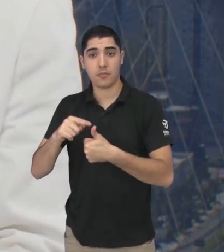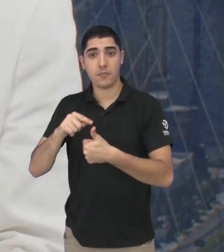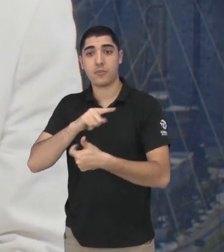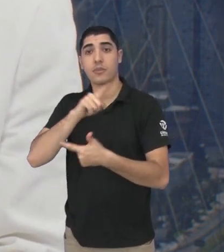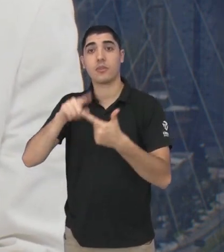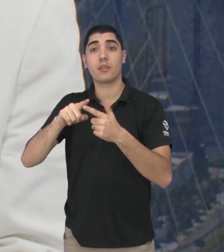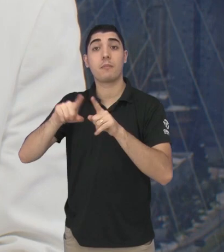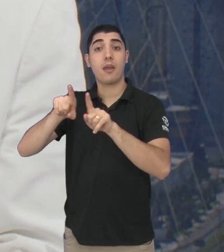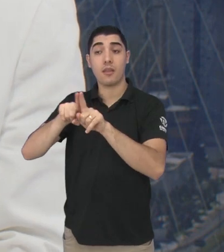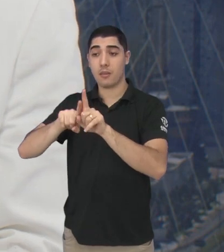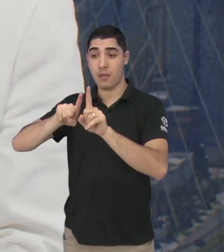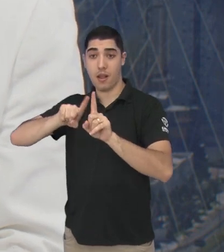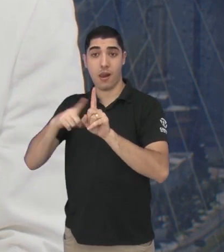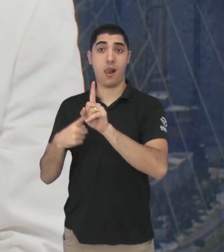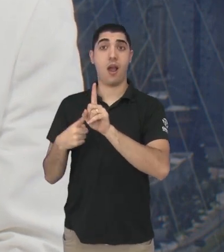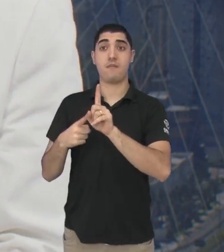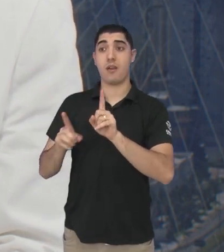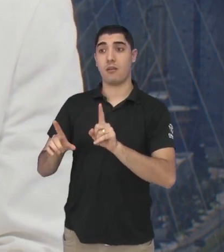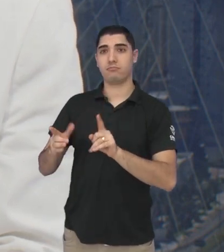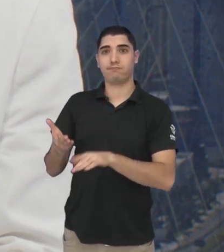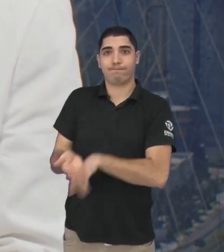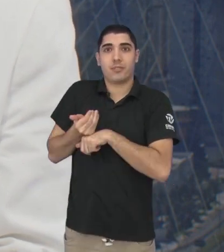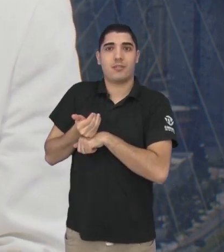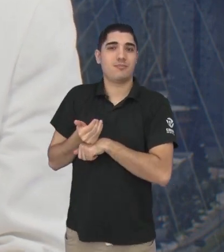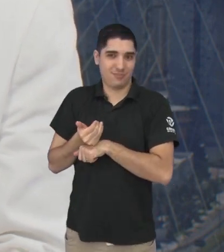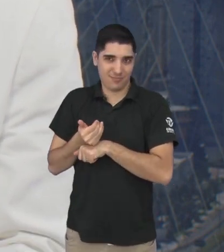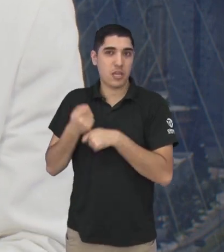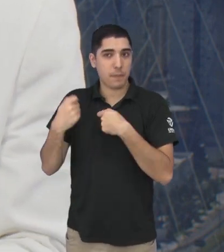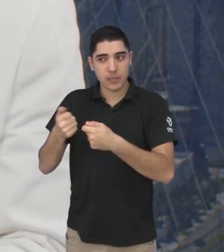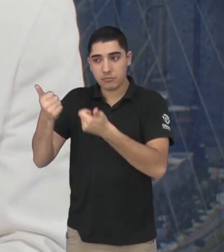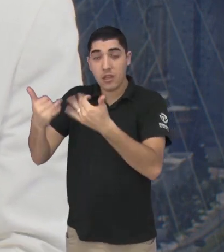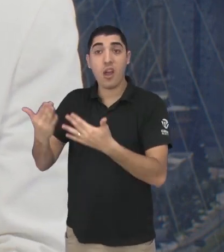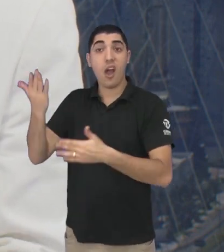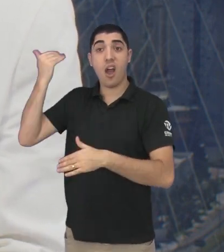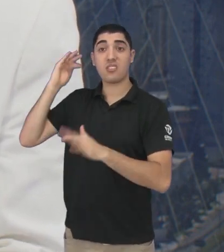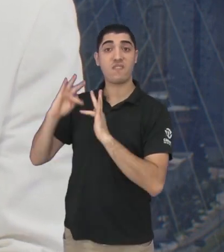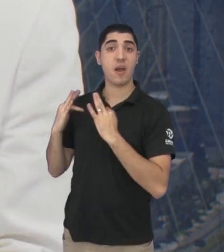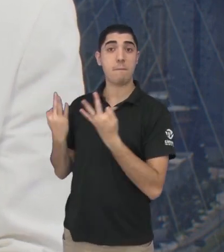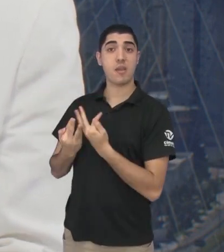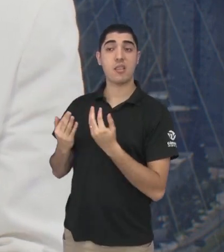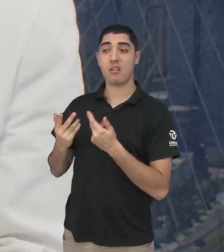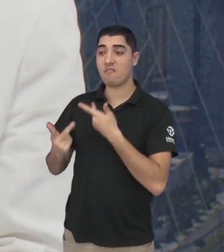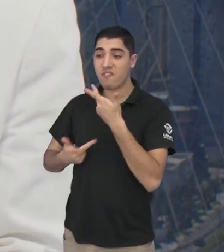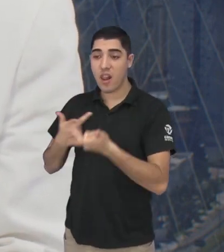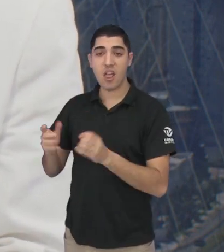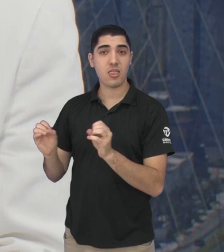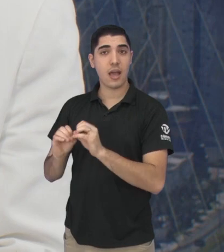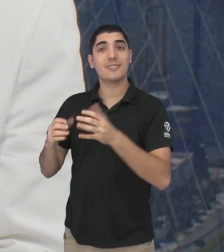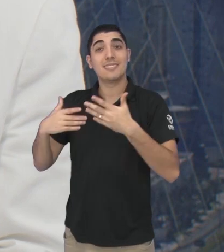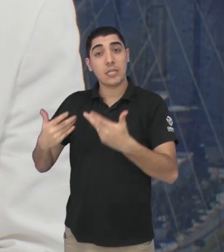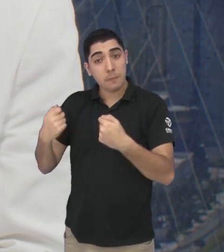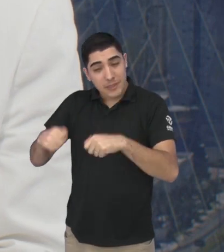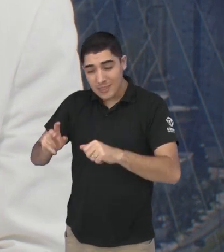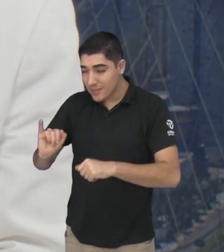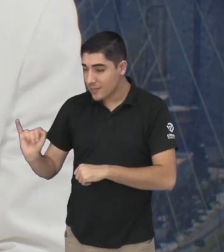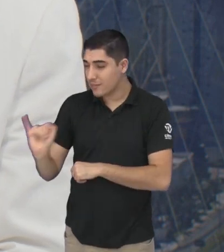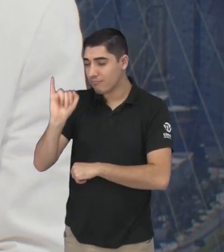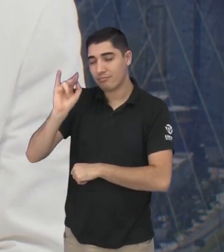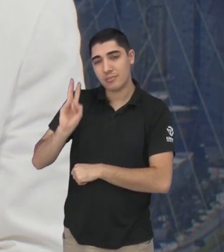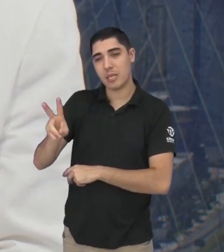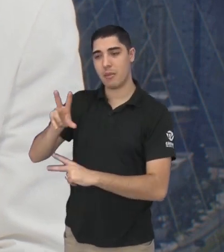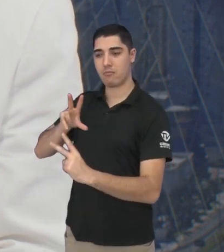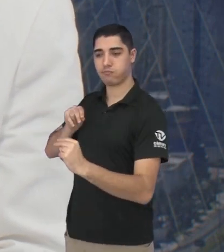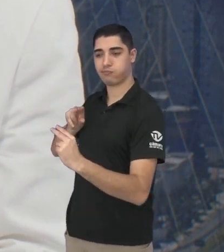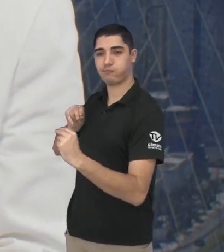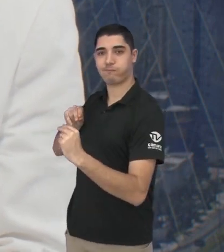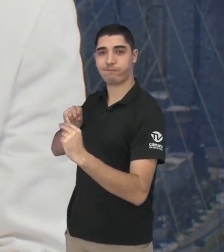sobre gravidez precoce, é necessário se falar sobre N assuntos, que às vezes as famílias não conversam. Então, assim, o diálogo sempre é a melhor